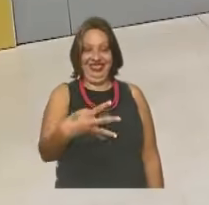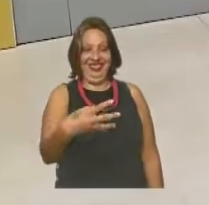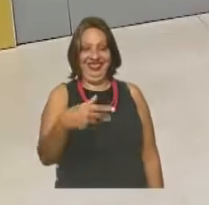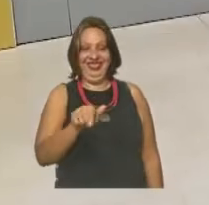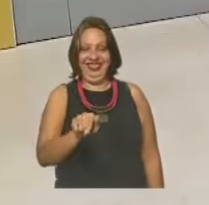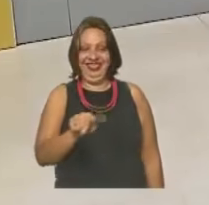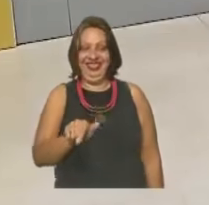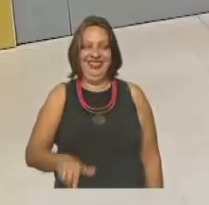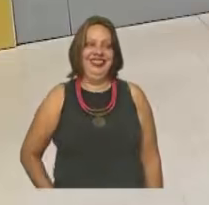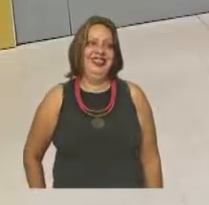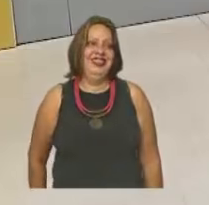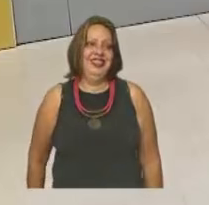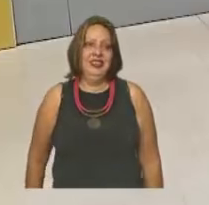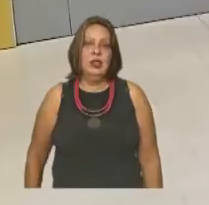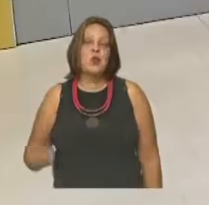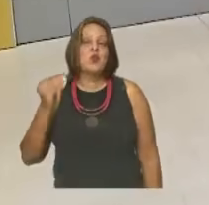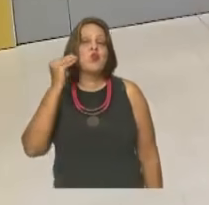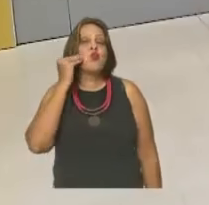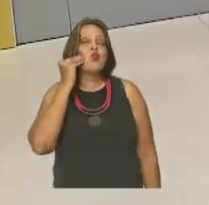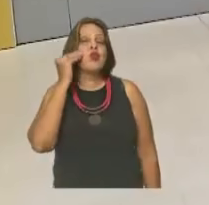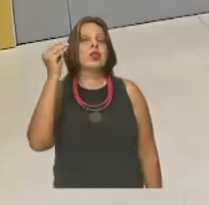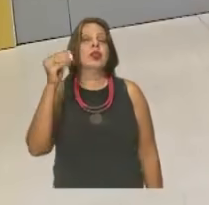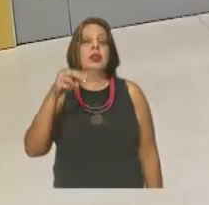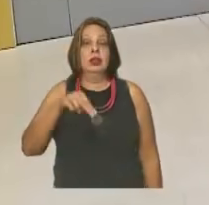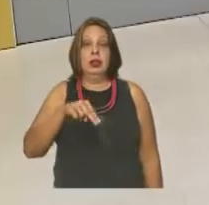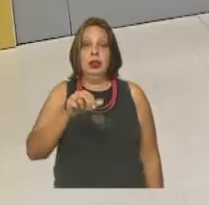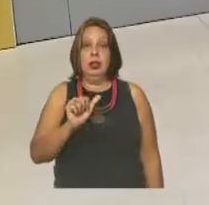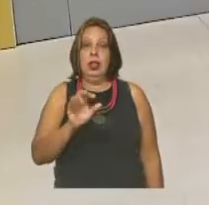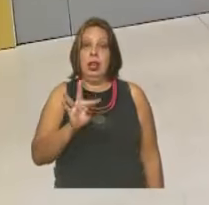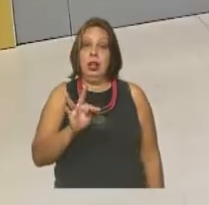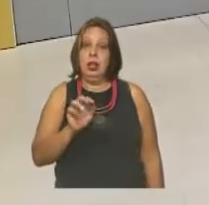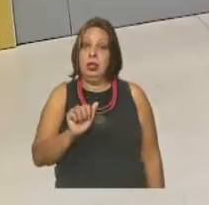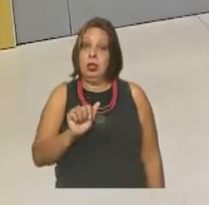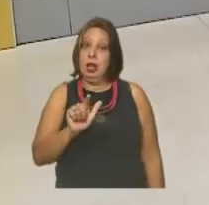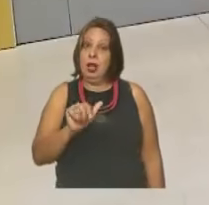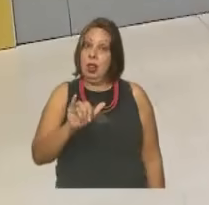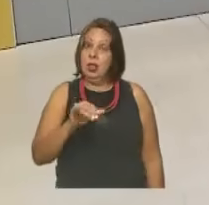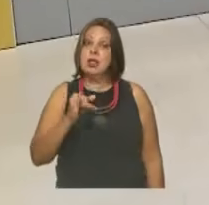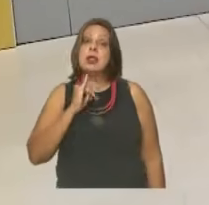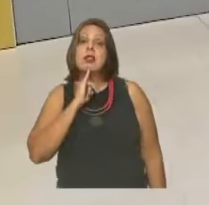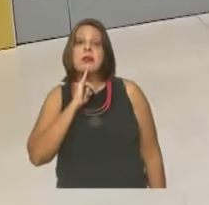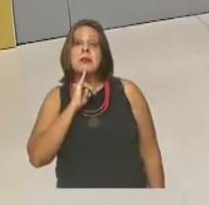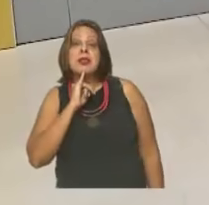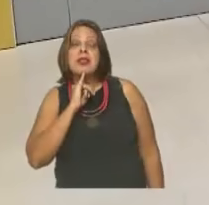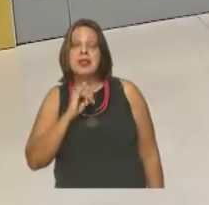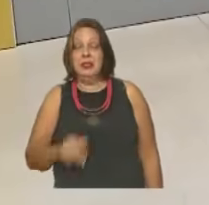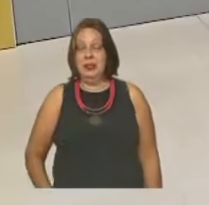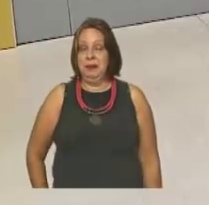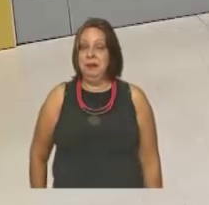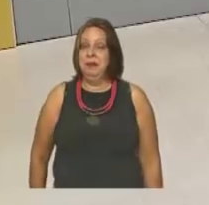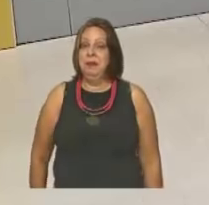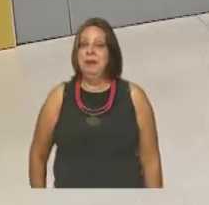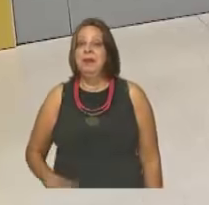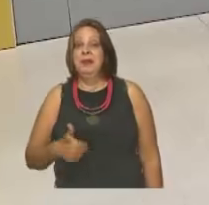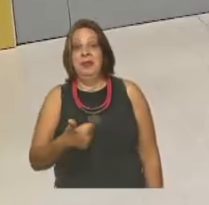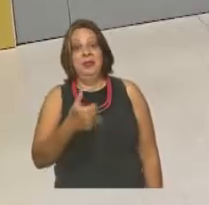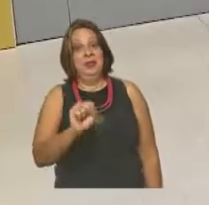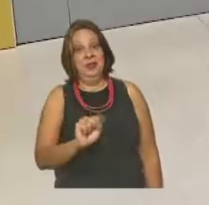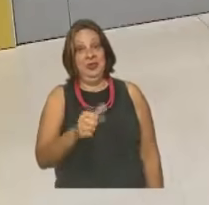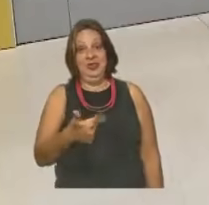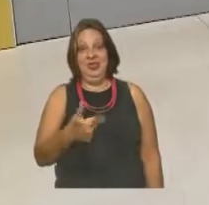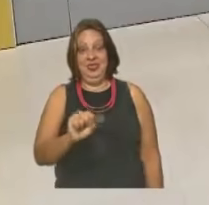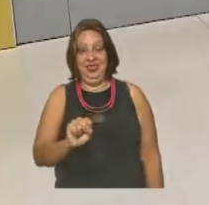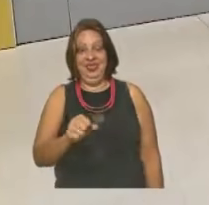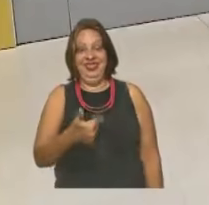47. 47. Um beijão pra Nathalie em Itabaiana. 18, 18, vai marcando aí